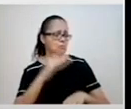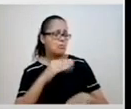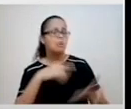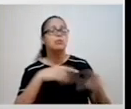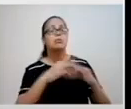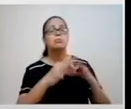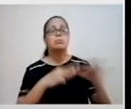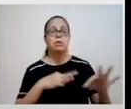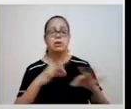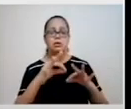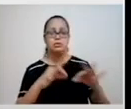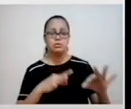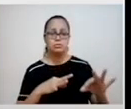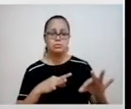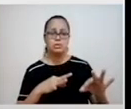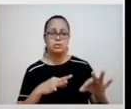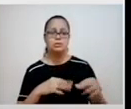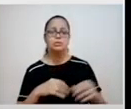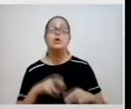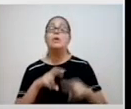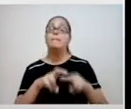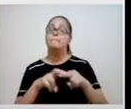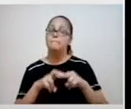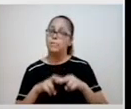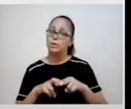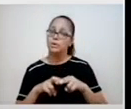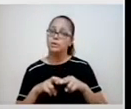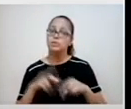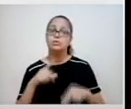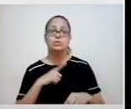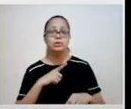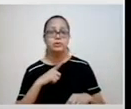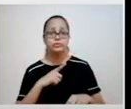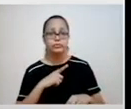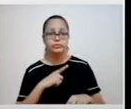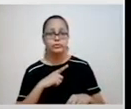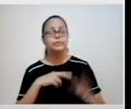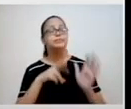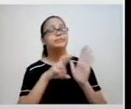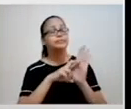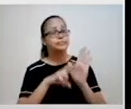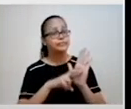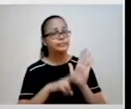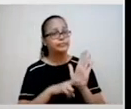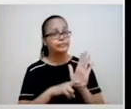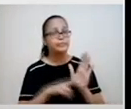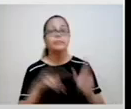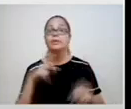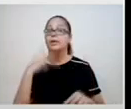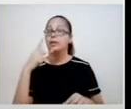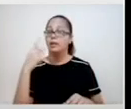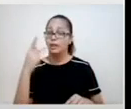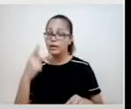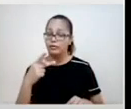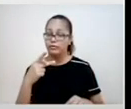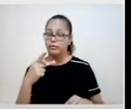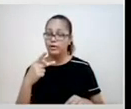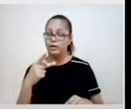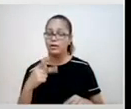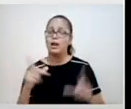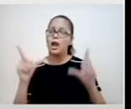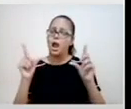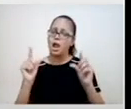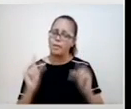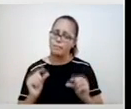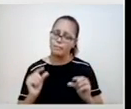já vimos isso. E por isso, então, que eu vou ter, né, muito mais exigências. Na fala, como ela é pouco elaborada, né,